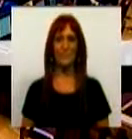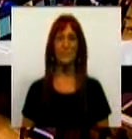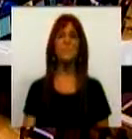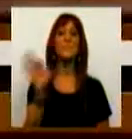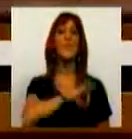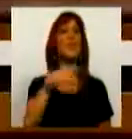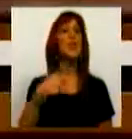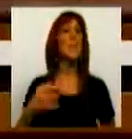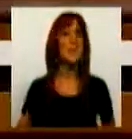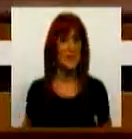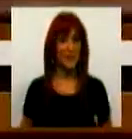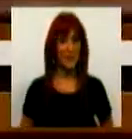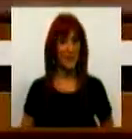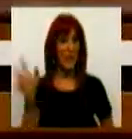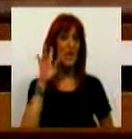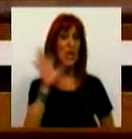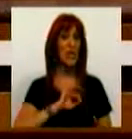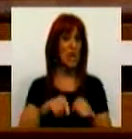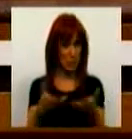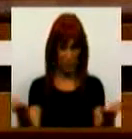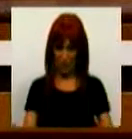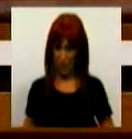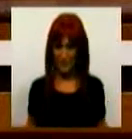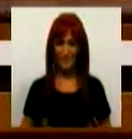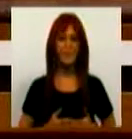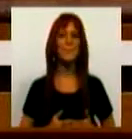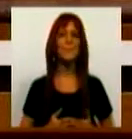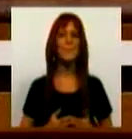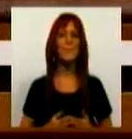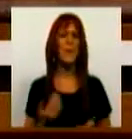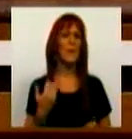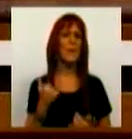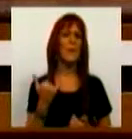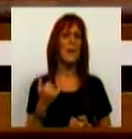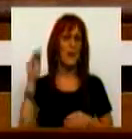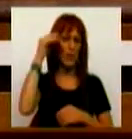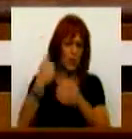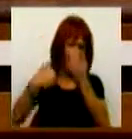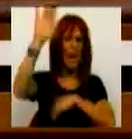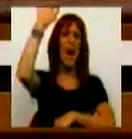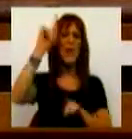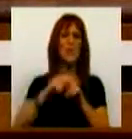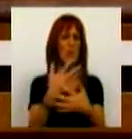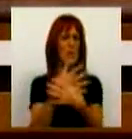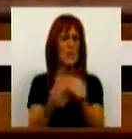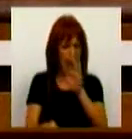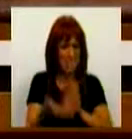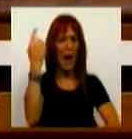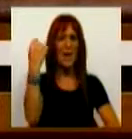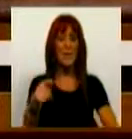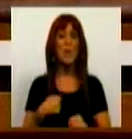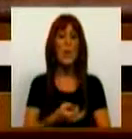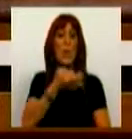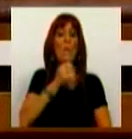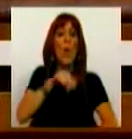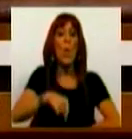Senhor Presidente, senhoras e senhores deputados, há mais interior para lá dos incêndios. Venho